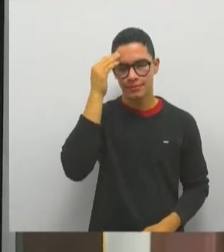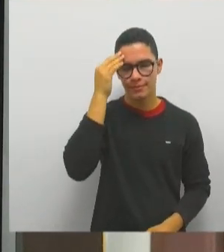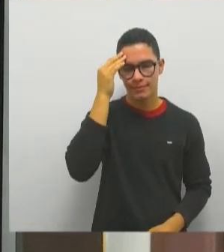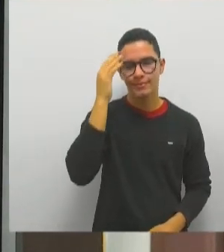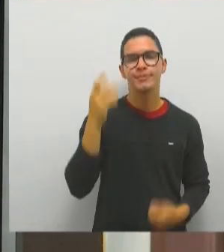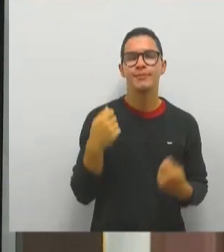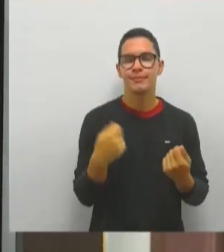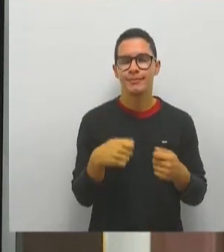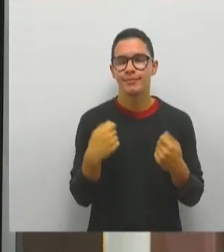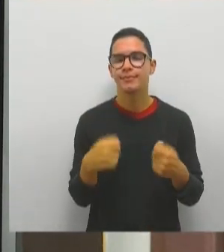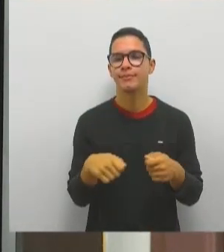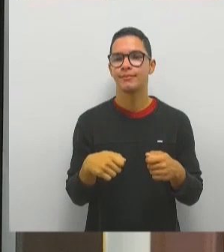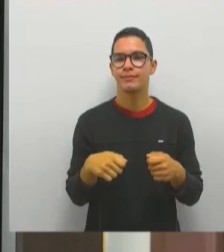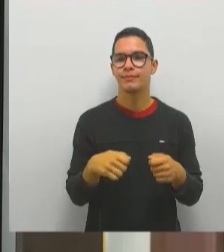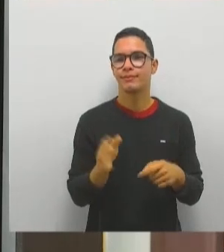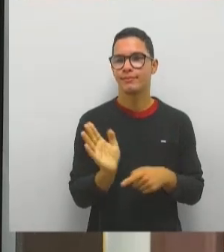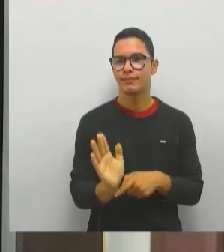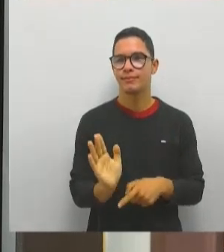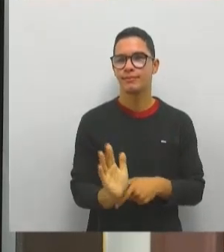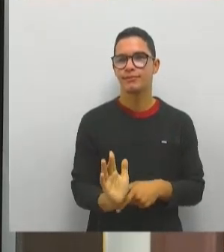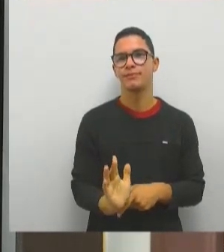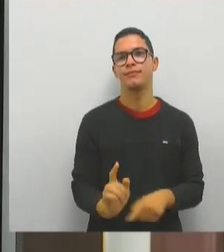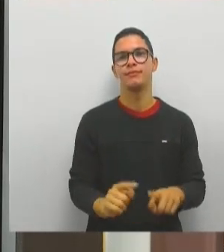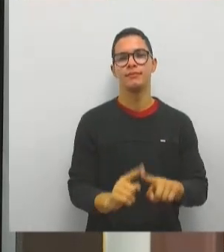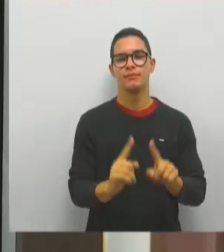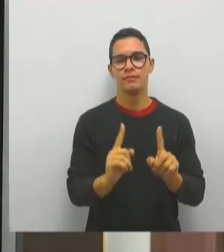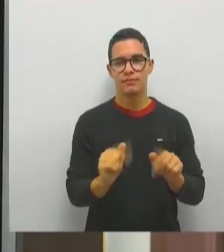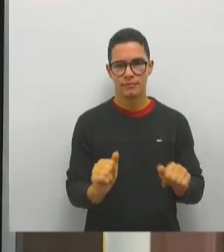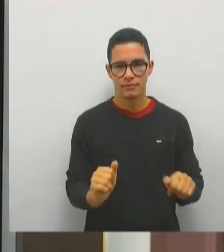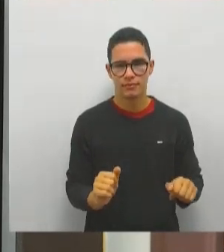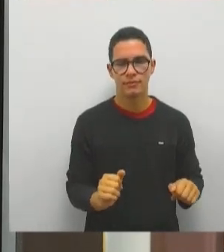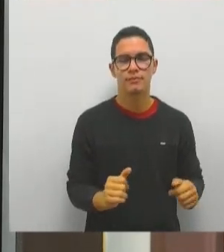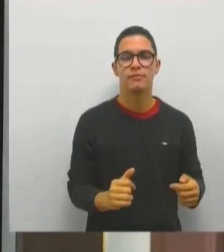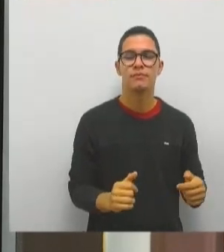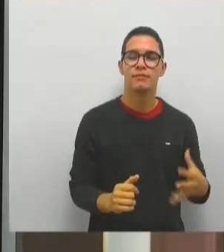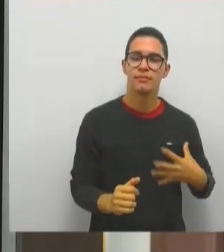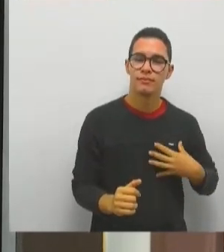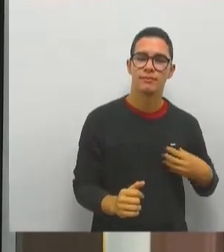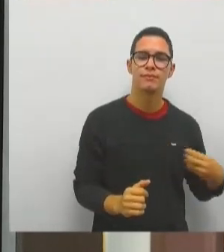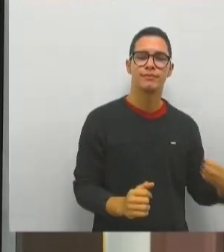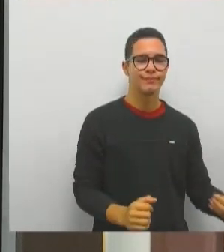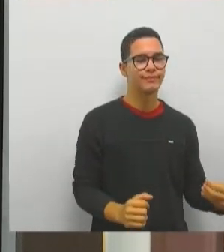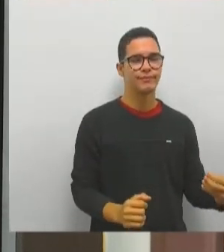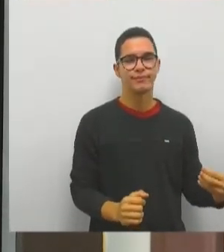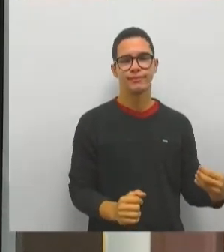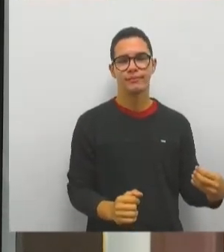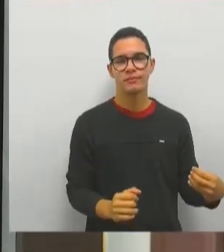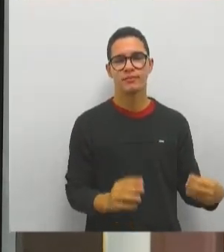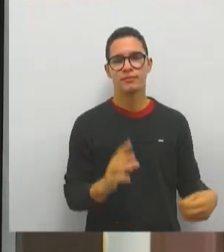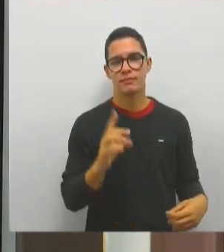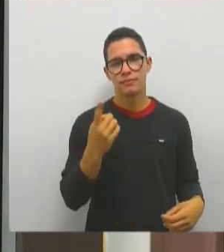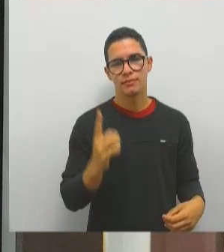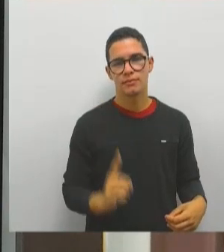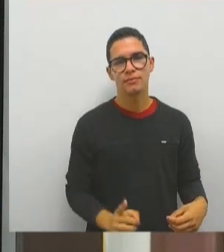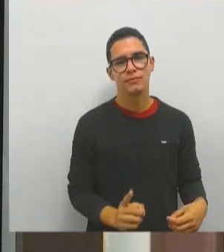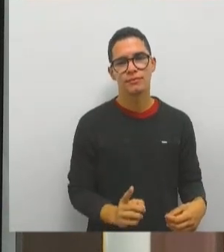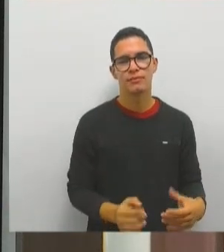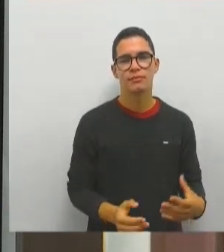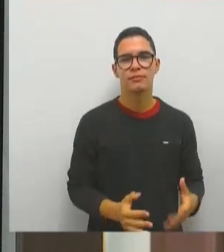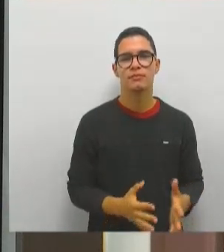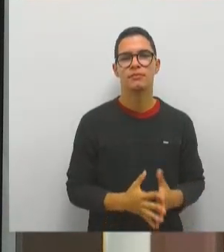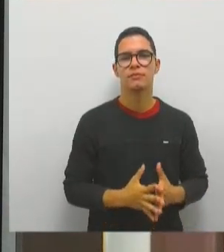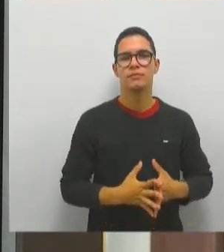gente precisa ajudar os servidores que têm o seu ente querido ou o seu próprio, sendo tutor